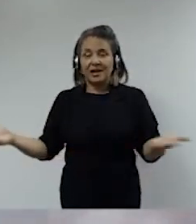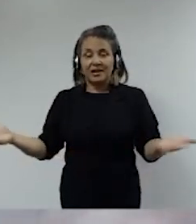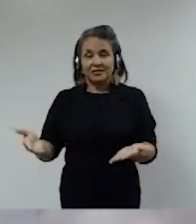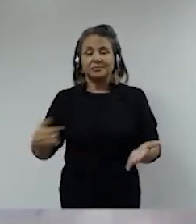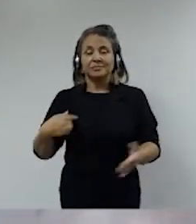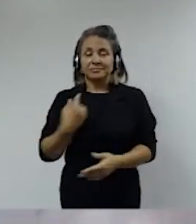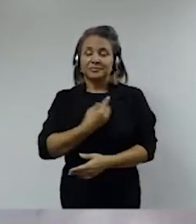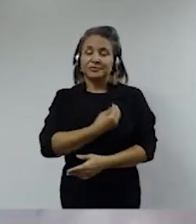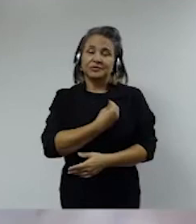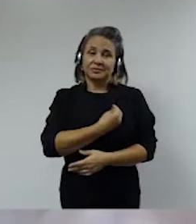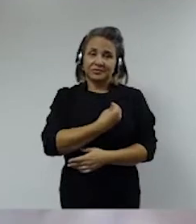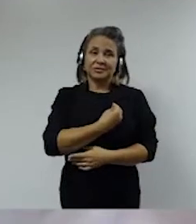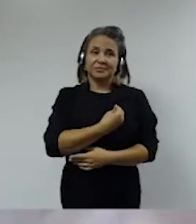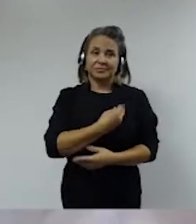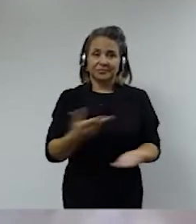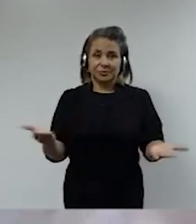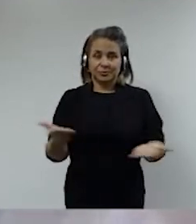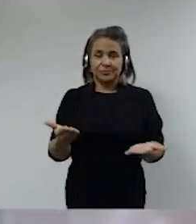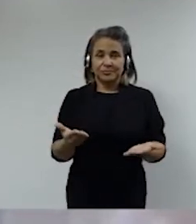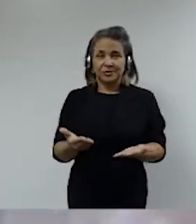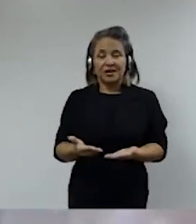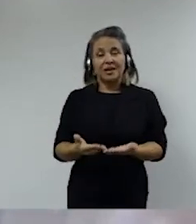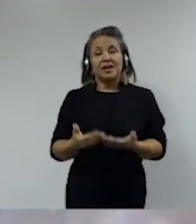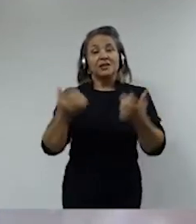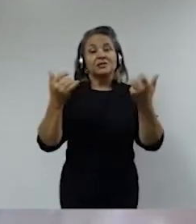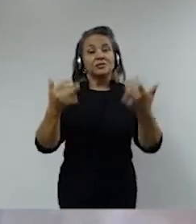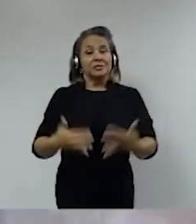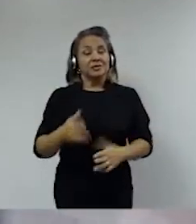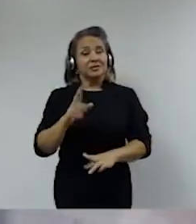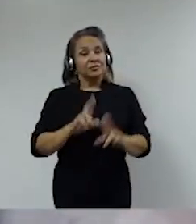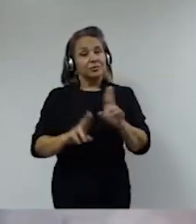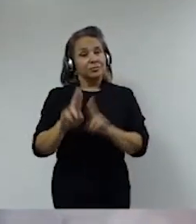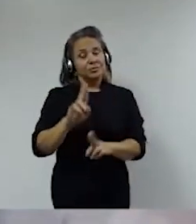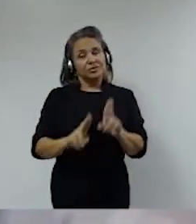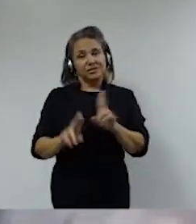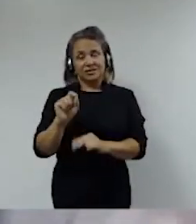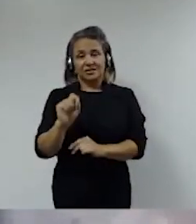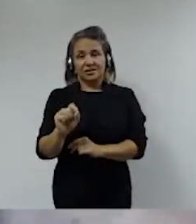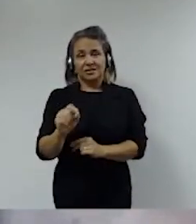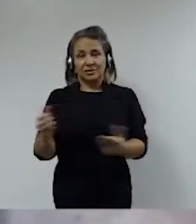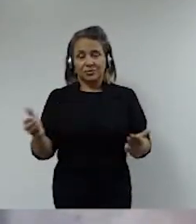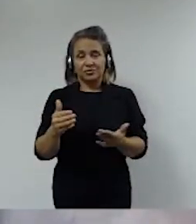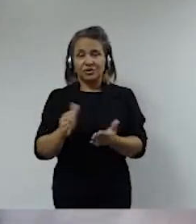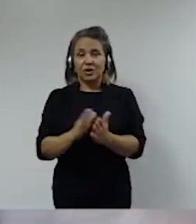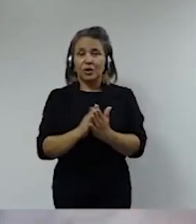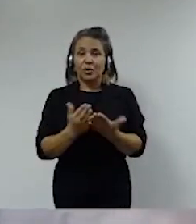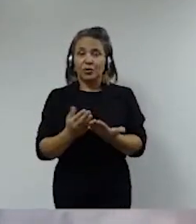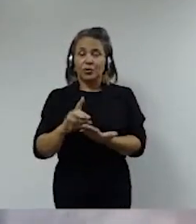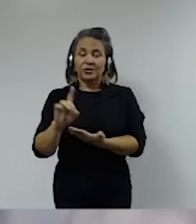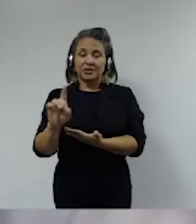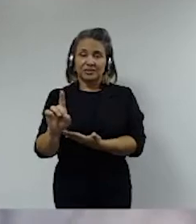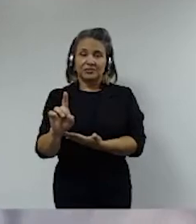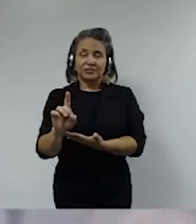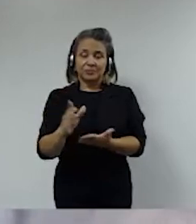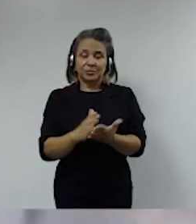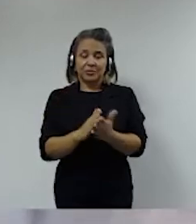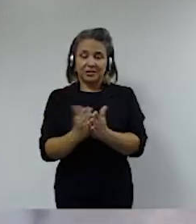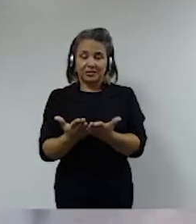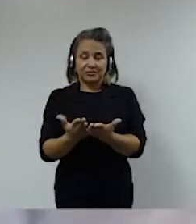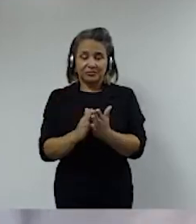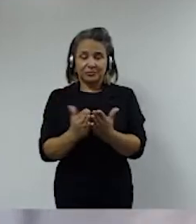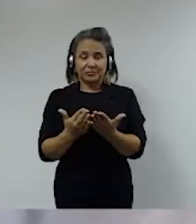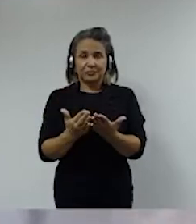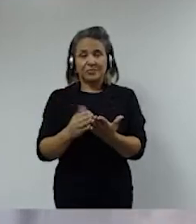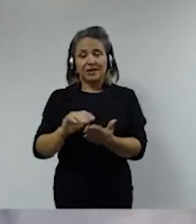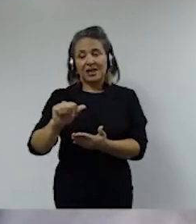gente vive. E aí eu diria que eu vou me utilizar, né, do livro do Aldous Huxley, porque a gente está